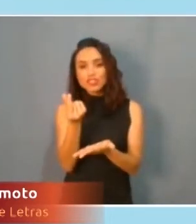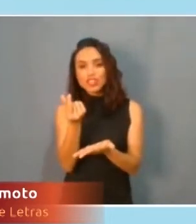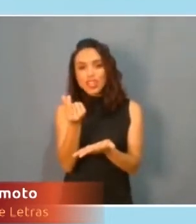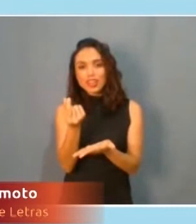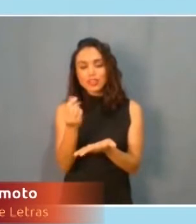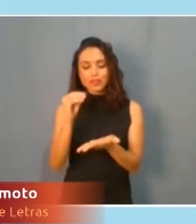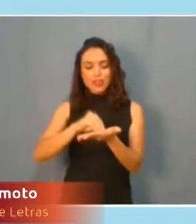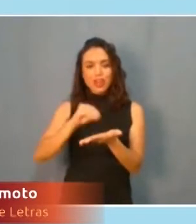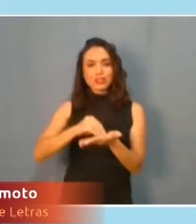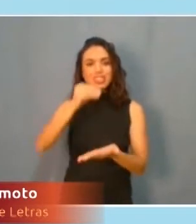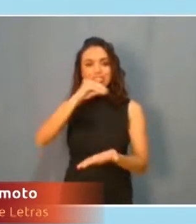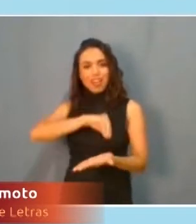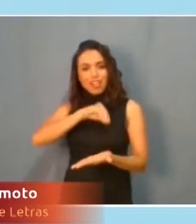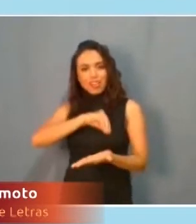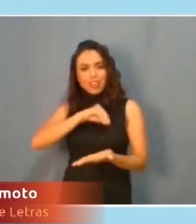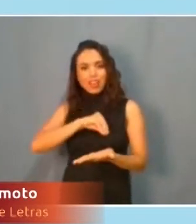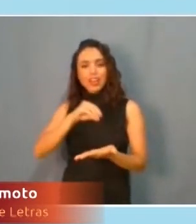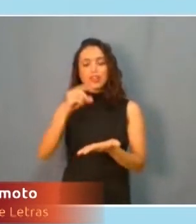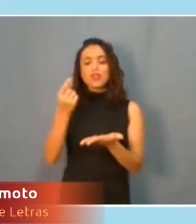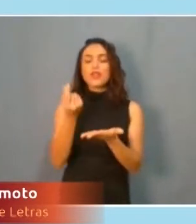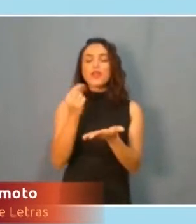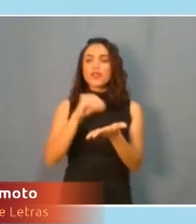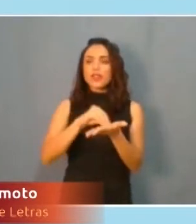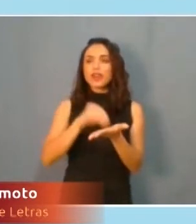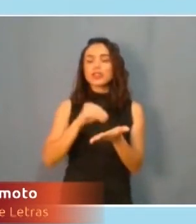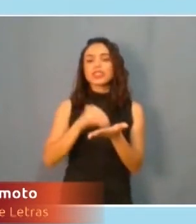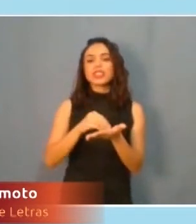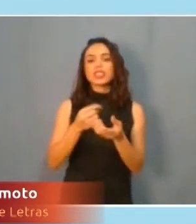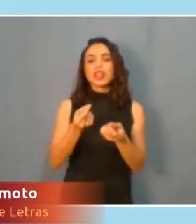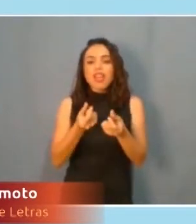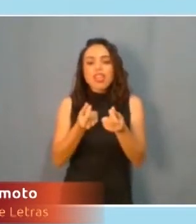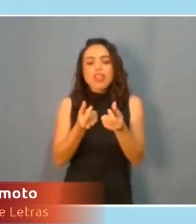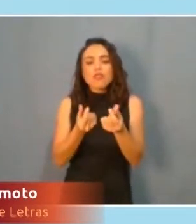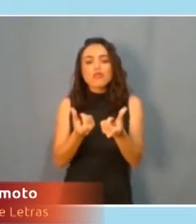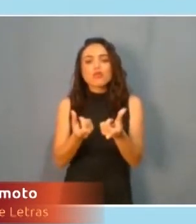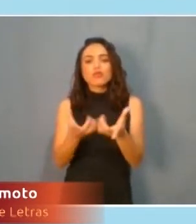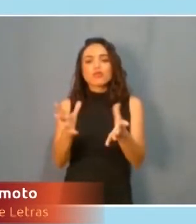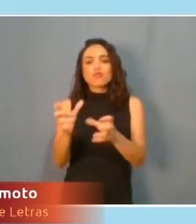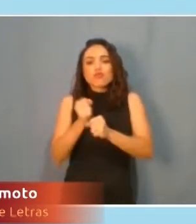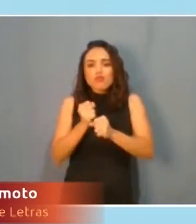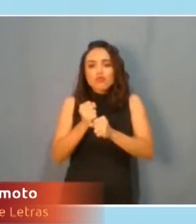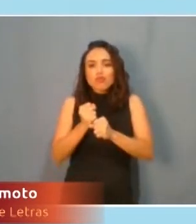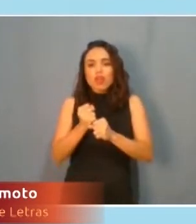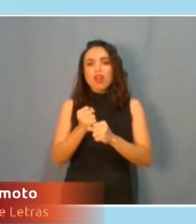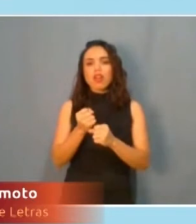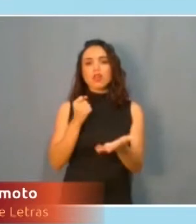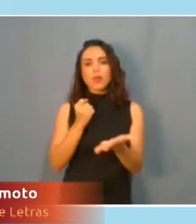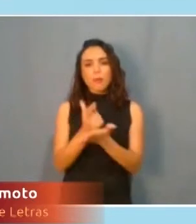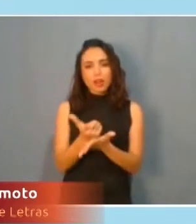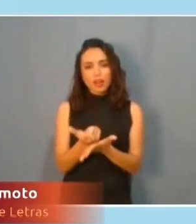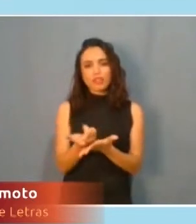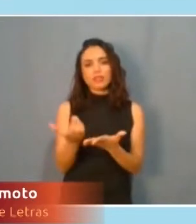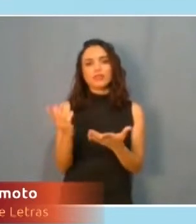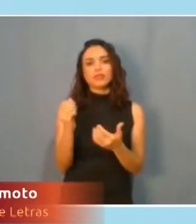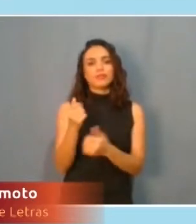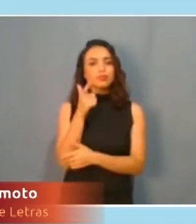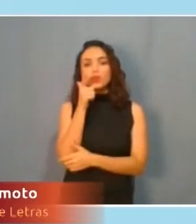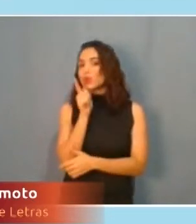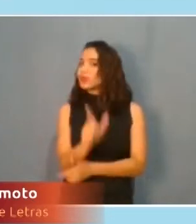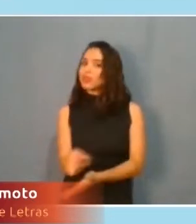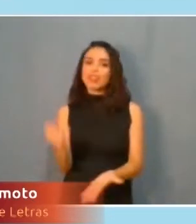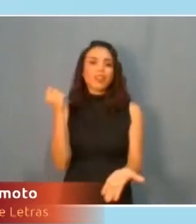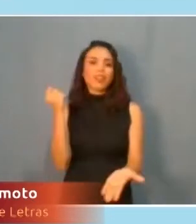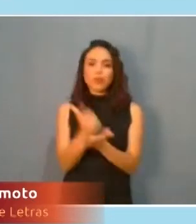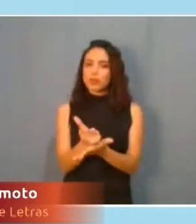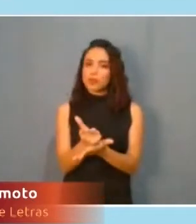desempregadas, ou porque estão subempregadas, ou porque a renda é muito baixa mesmo. Além disso, a pouca renda que ainda tem